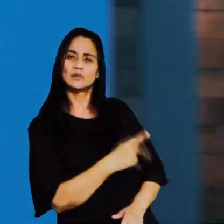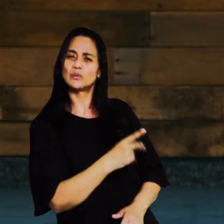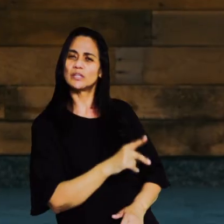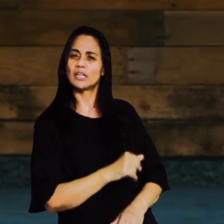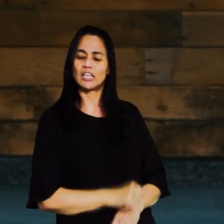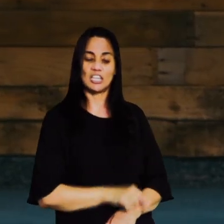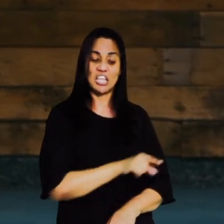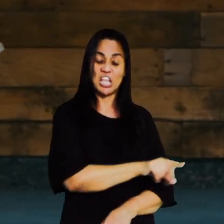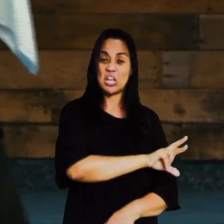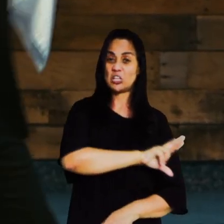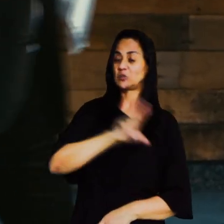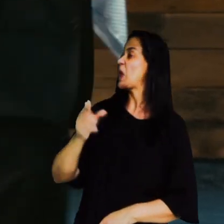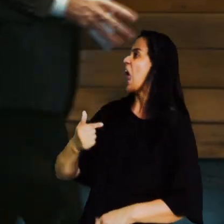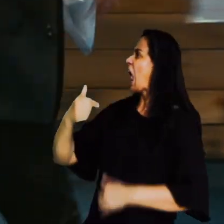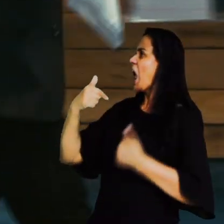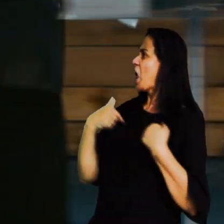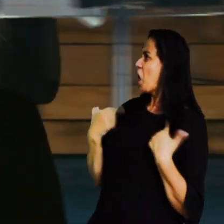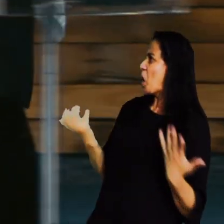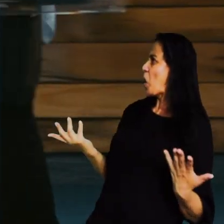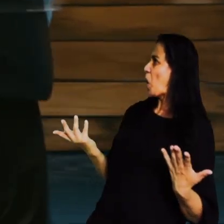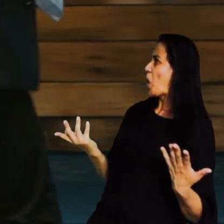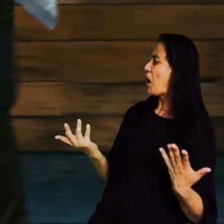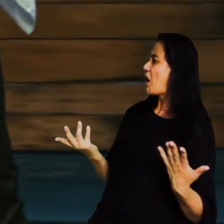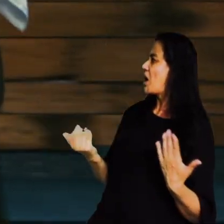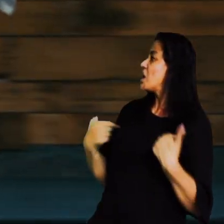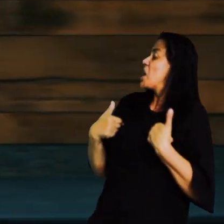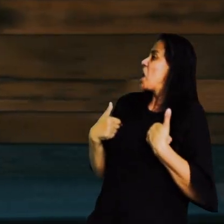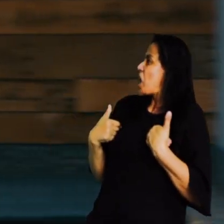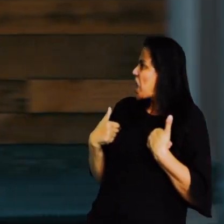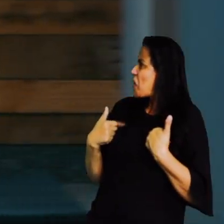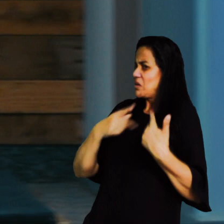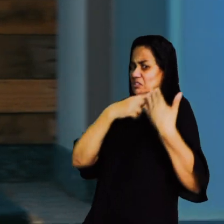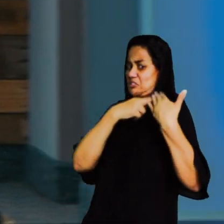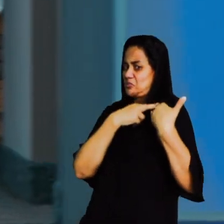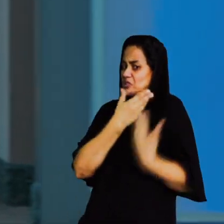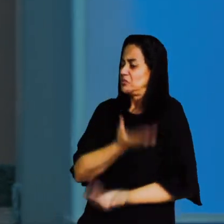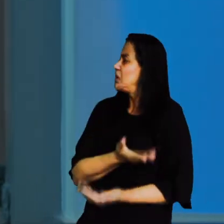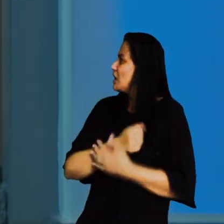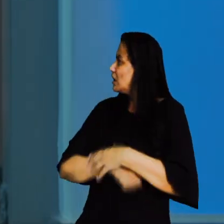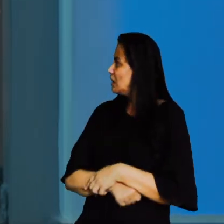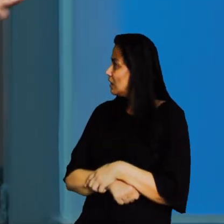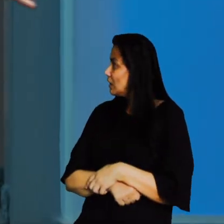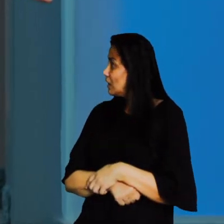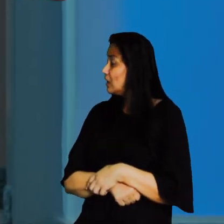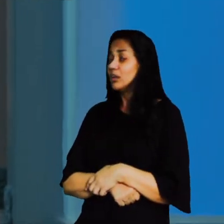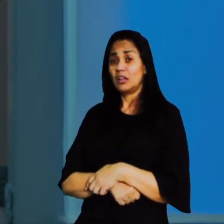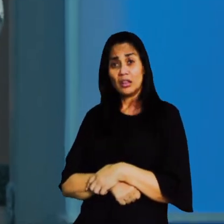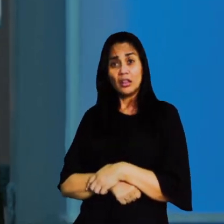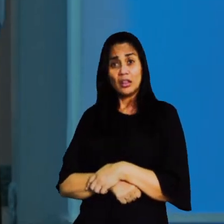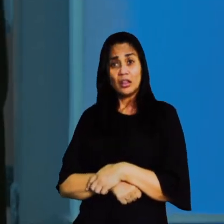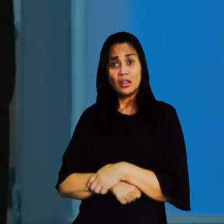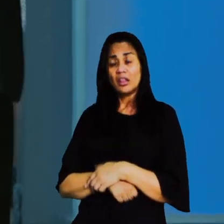assim, sou eu por acaso? E outras palavras, ele fala assim, o que eu tenho a ver com essa paçoca? Ainda que ele tinha tudo a ver, né?